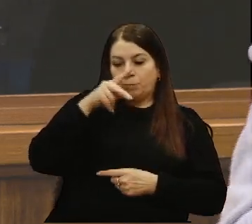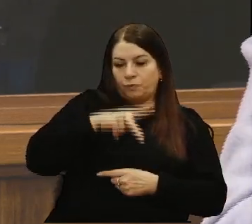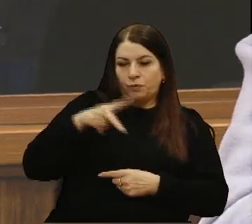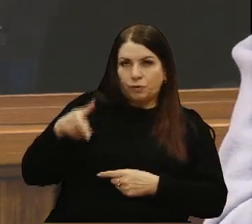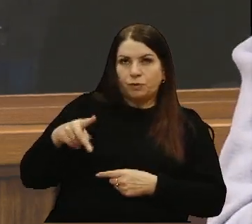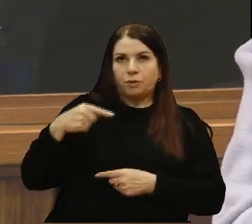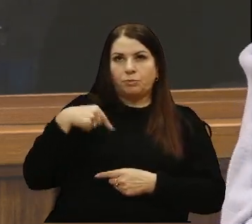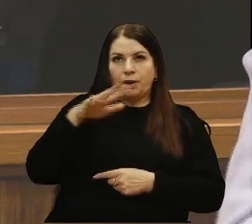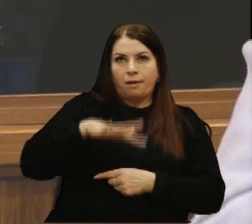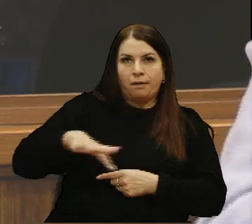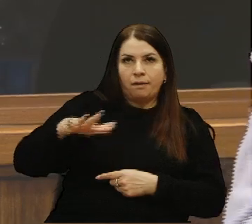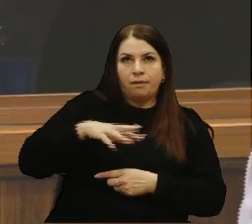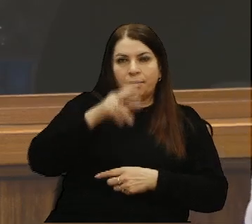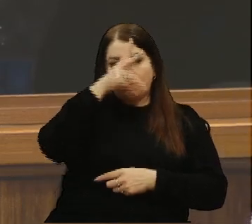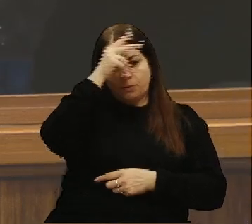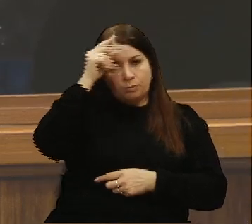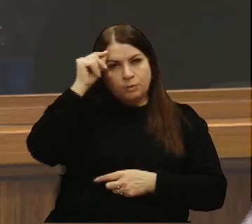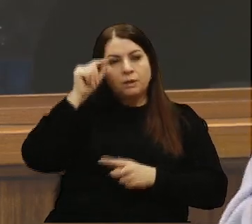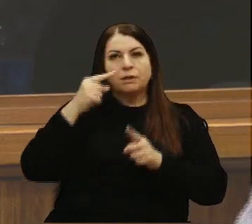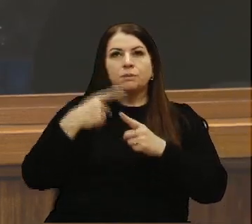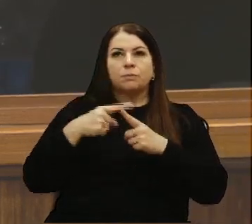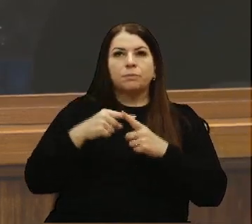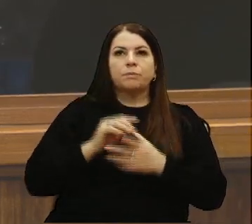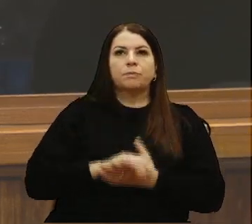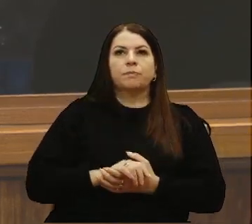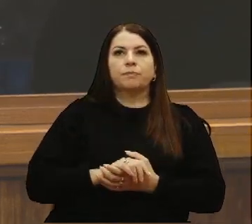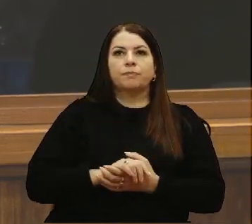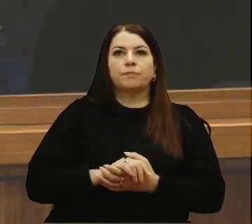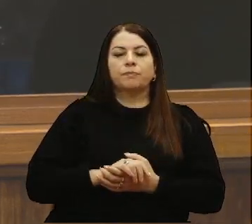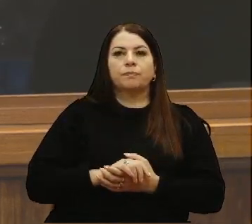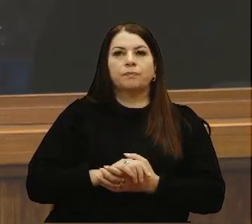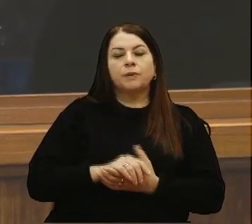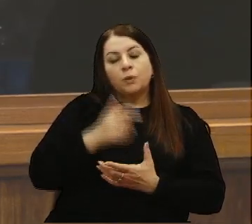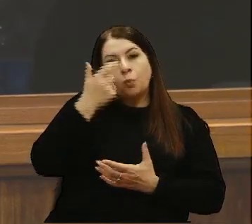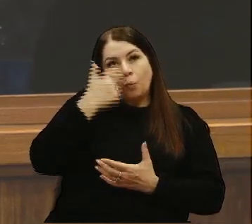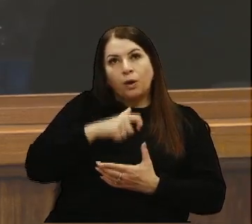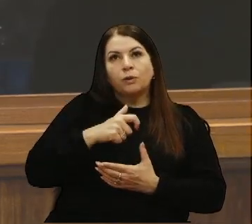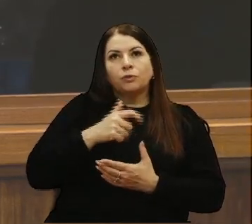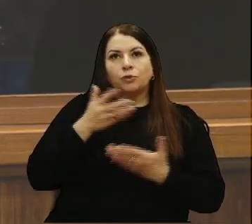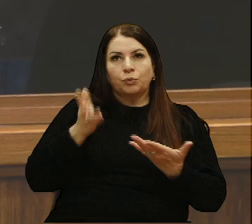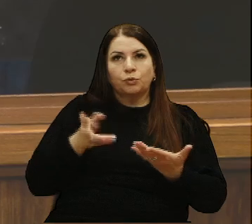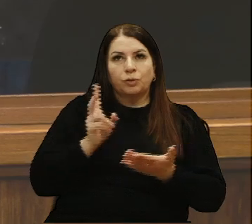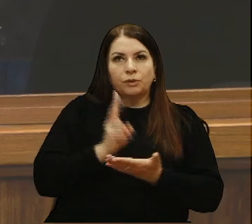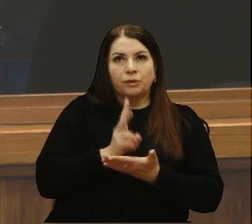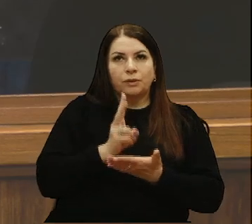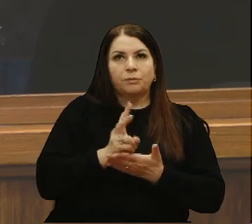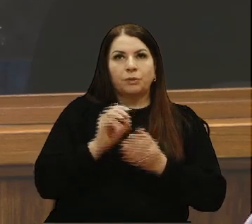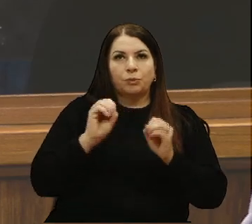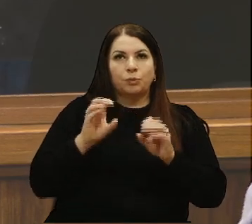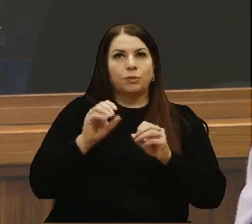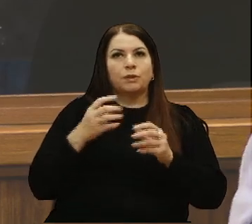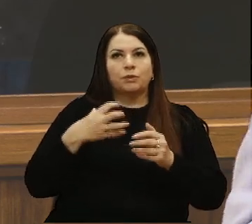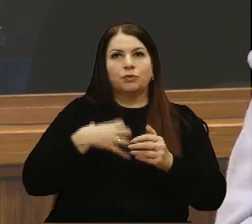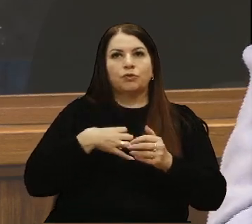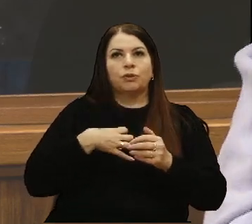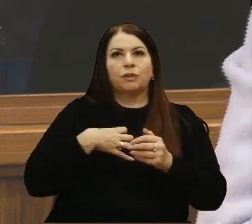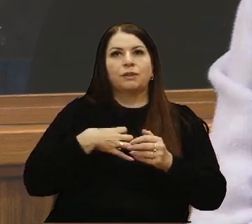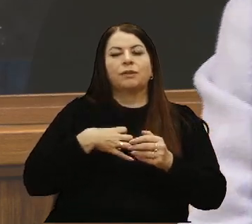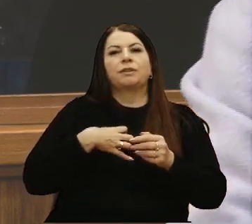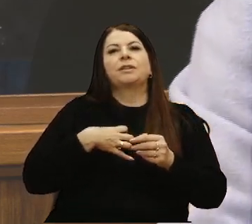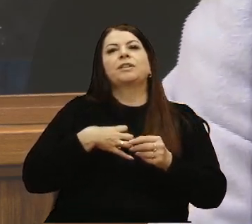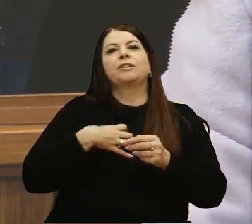por ser da área municipal, mas porque eu acho que hoje em dia e sempre, né, educar é um ato de resiliência,